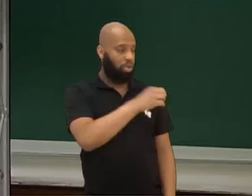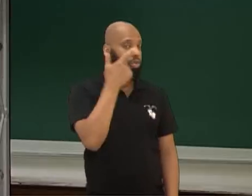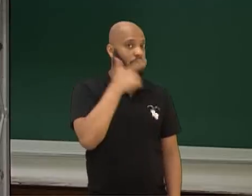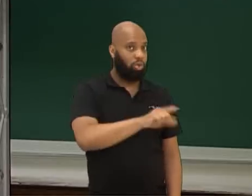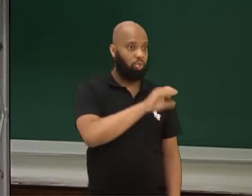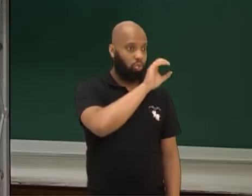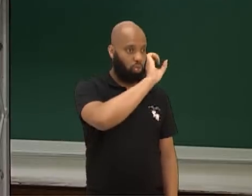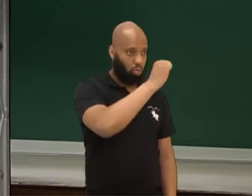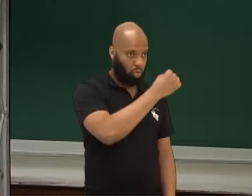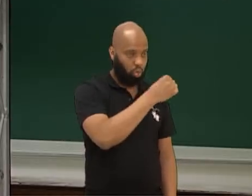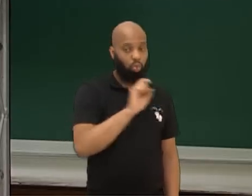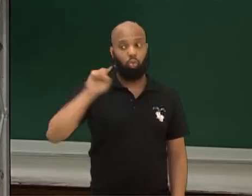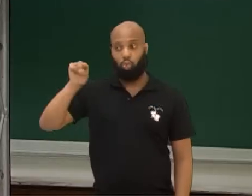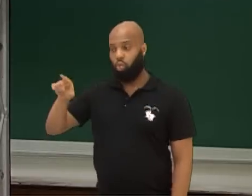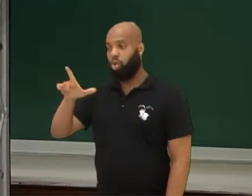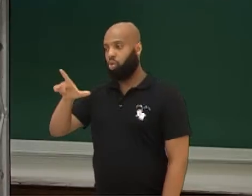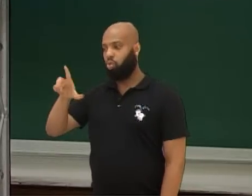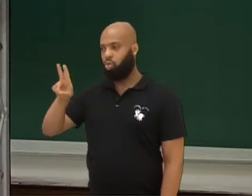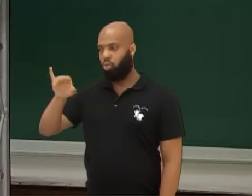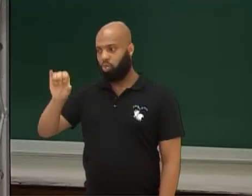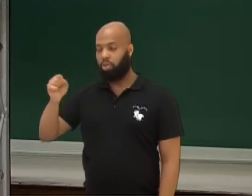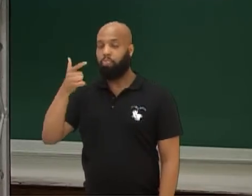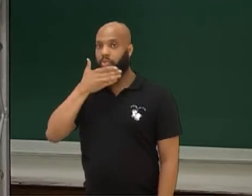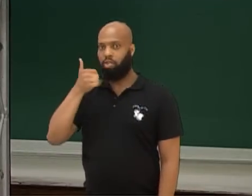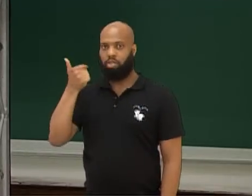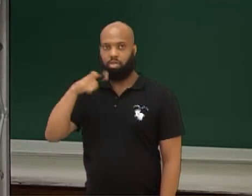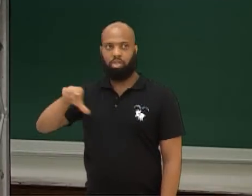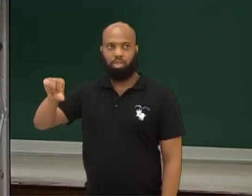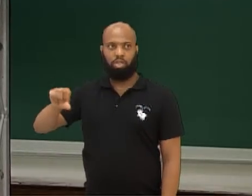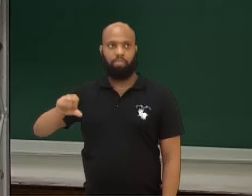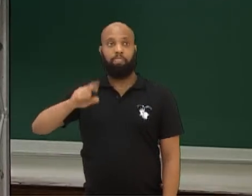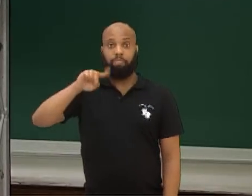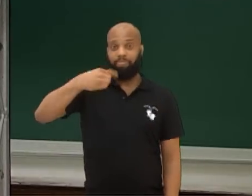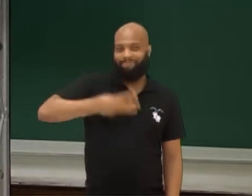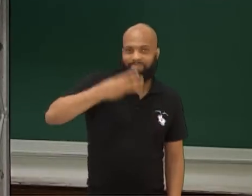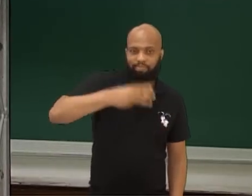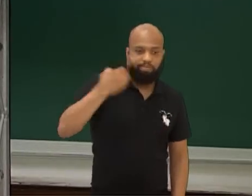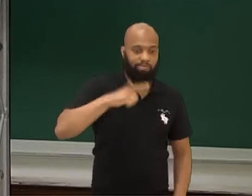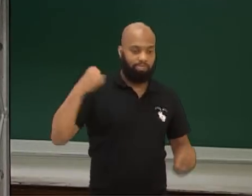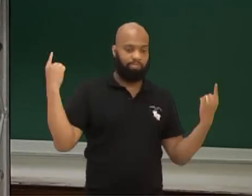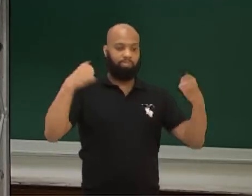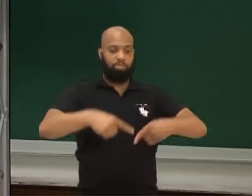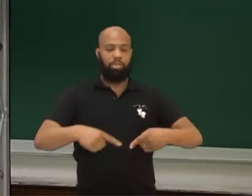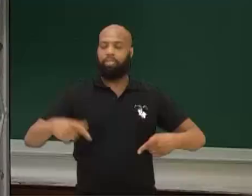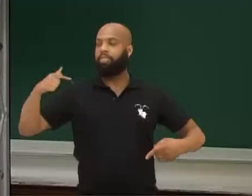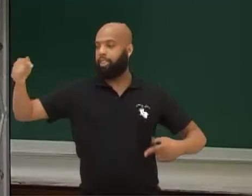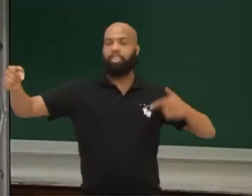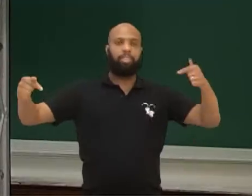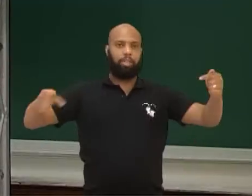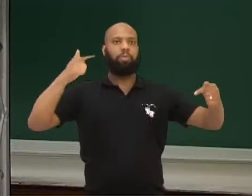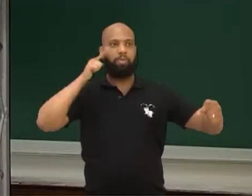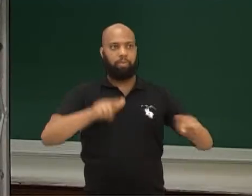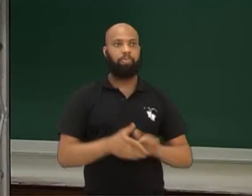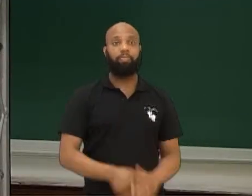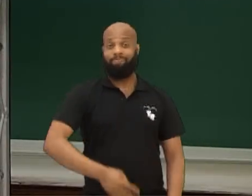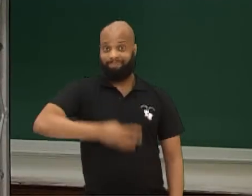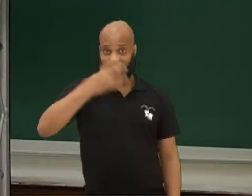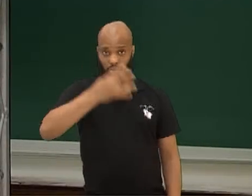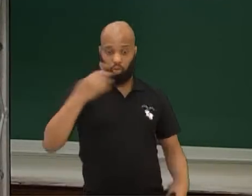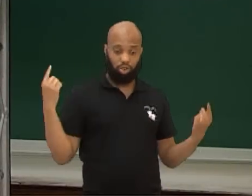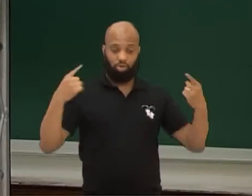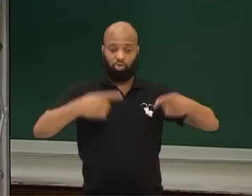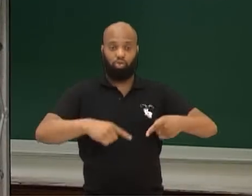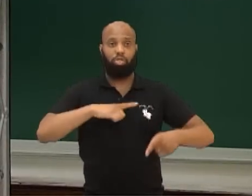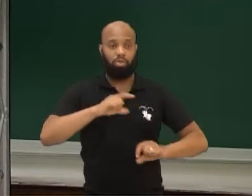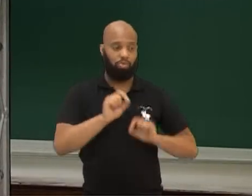foi melhor, marcou 9. No terceiro, eles empataram. Ambos acertaram 7 cestas. No quarto